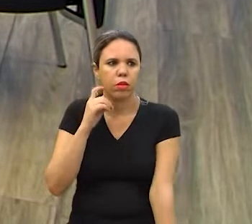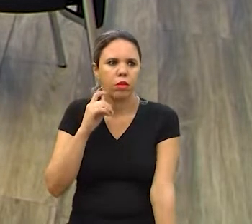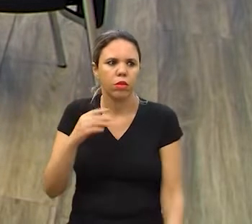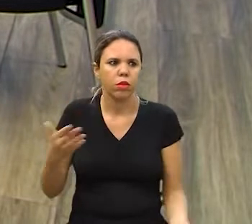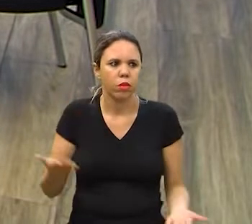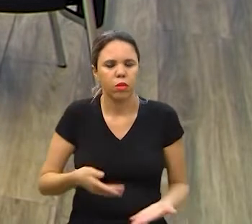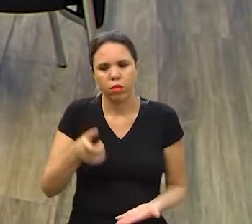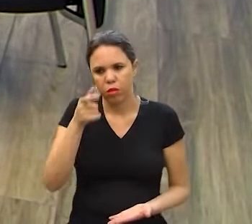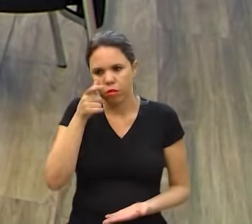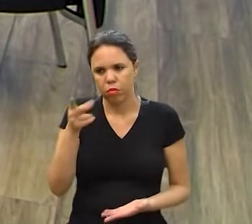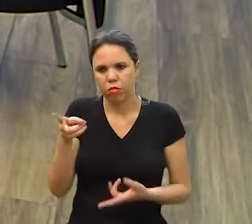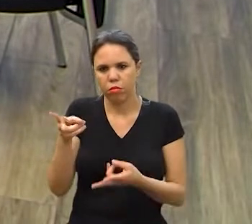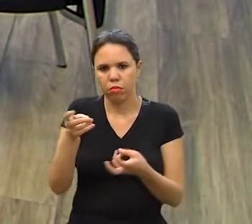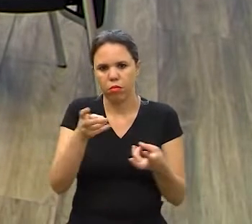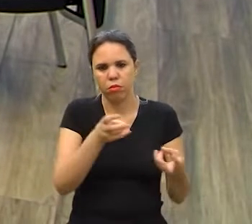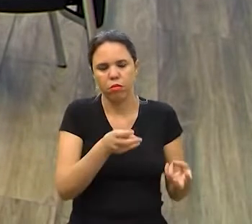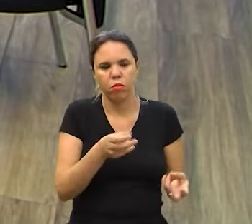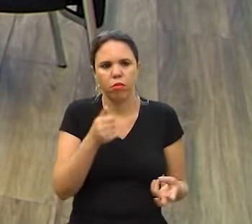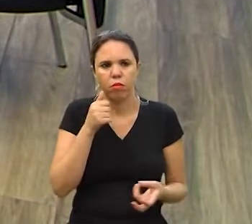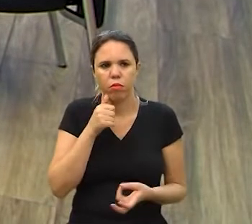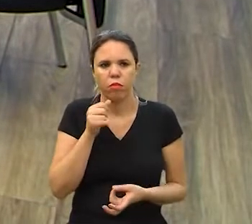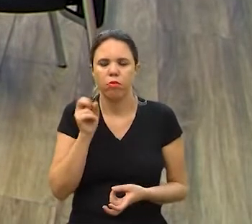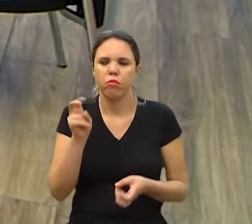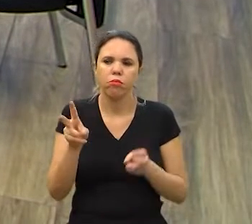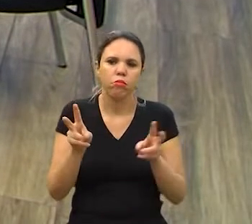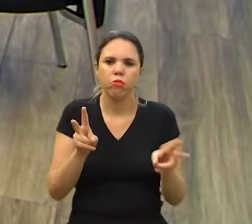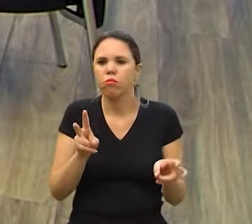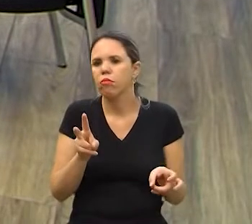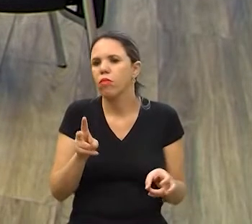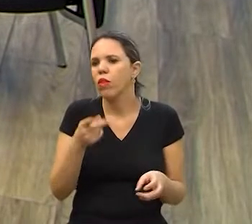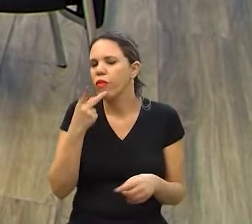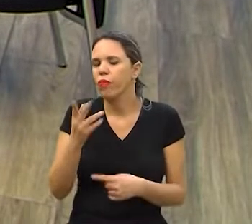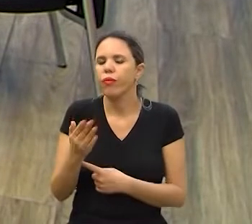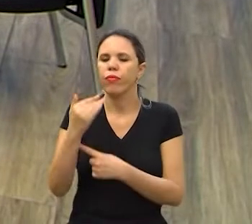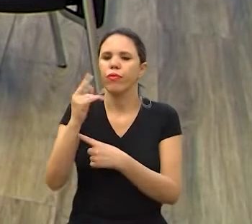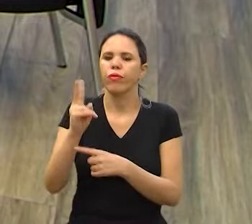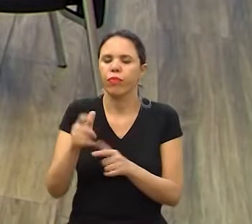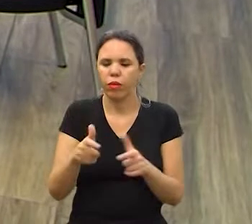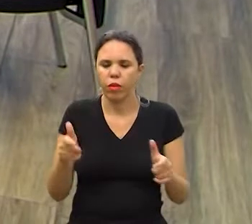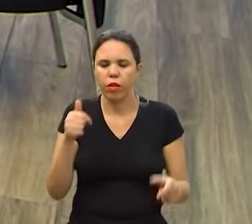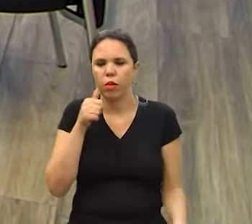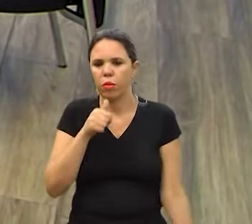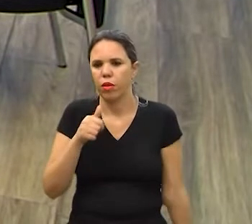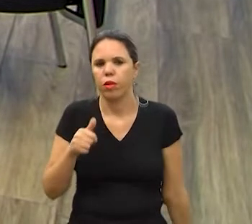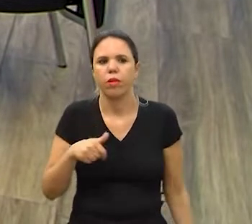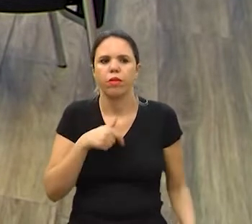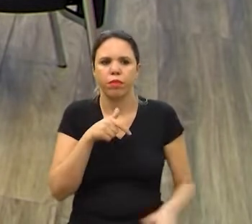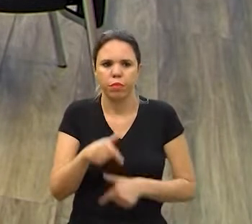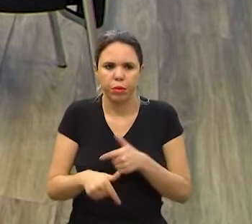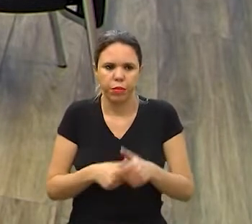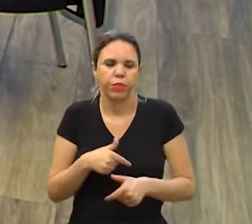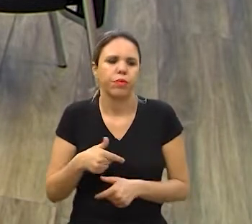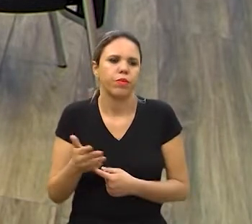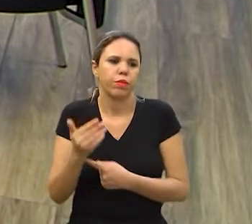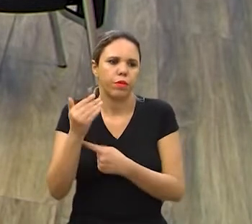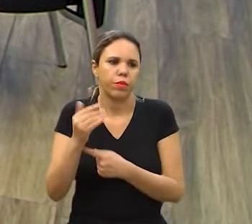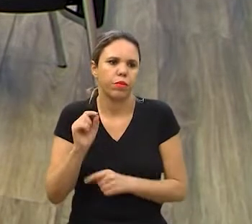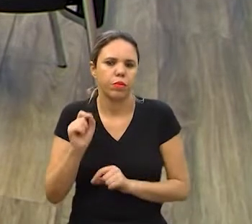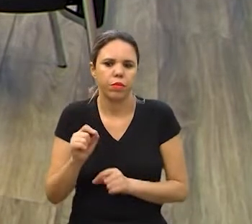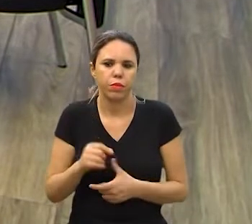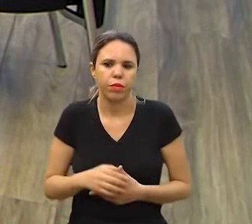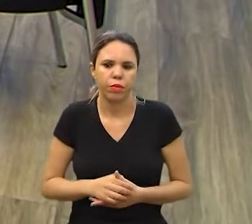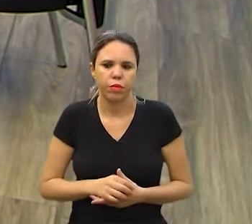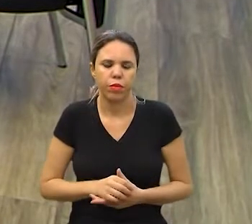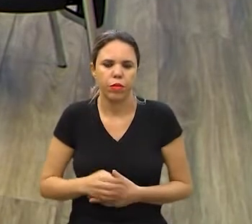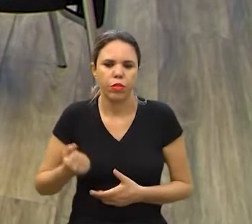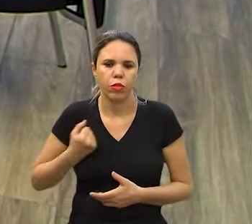E hoje a gente tem visto também, até quando a gente fala em tecnologia, cada vez mais mulheres, apesar de ainda estar bem